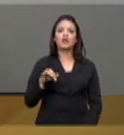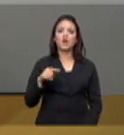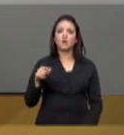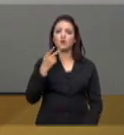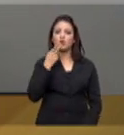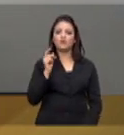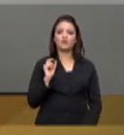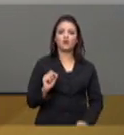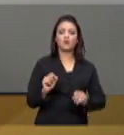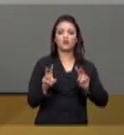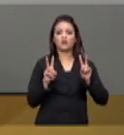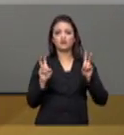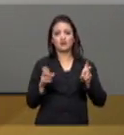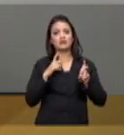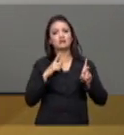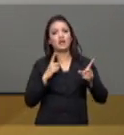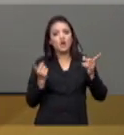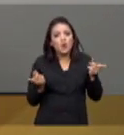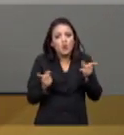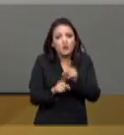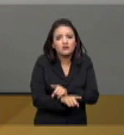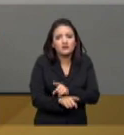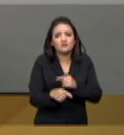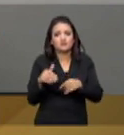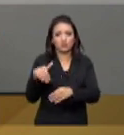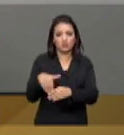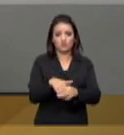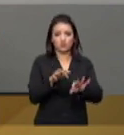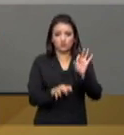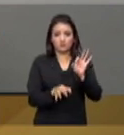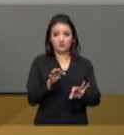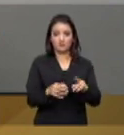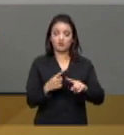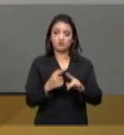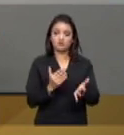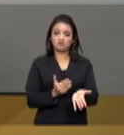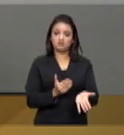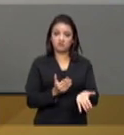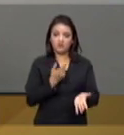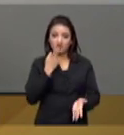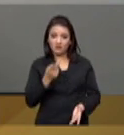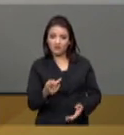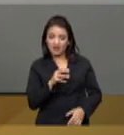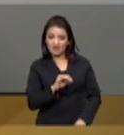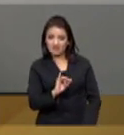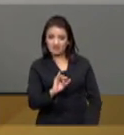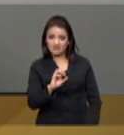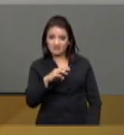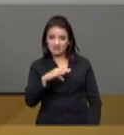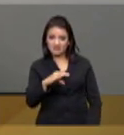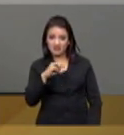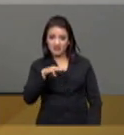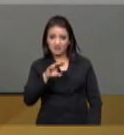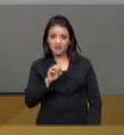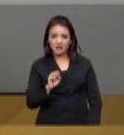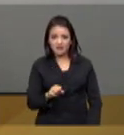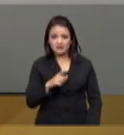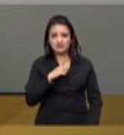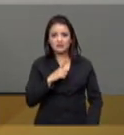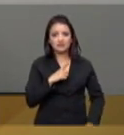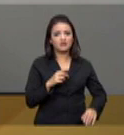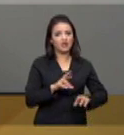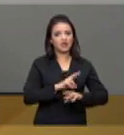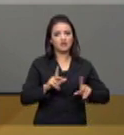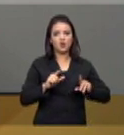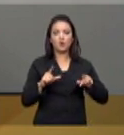aspas, a contradição no voto condutor do julgamento, porque inicialmente considera-se que todo ICMS incidente sobre cada etapa não se inclui na definição